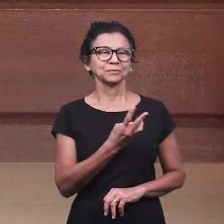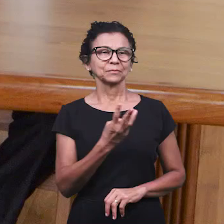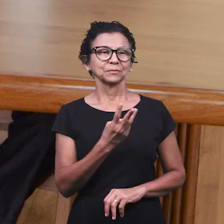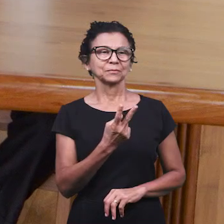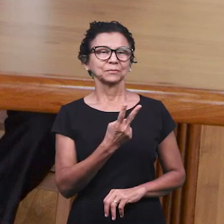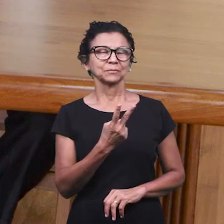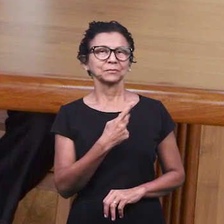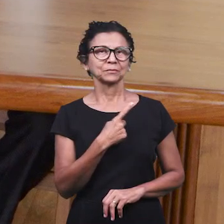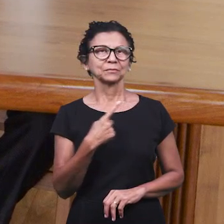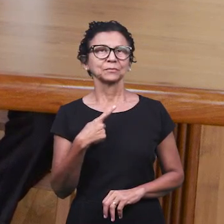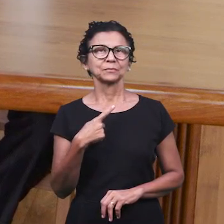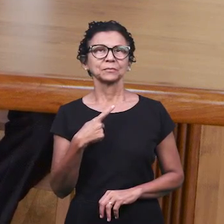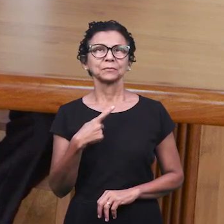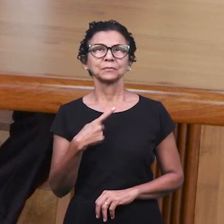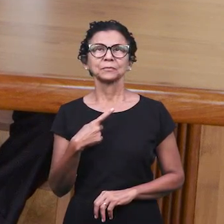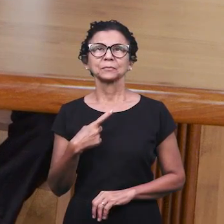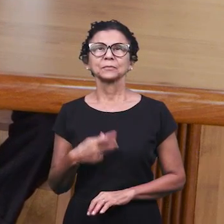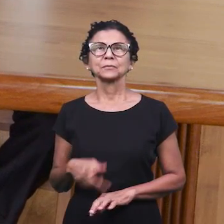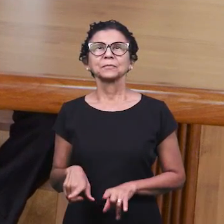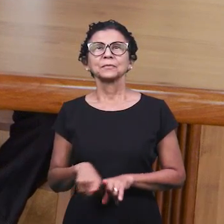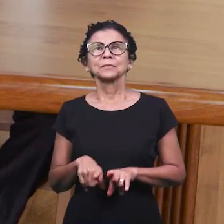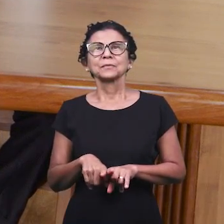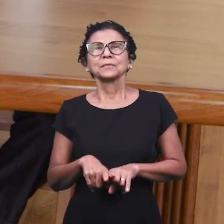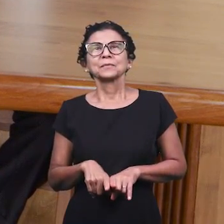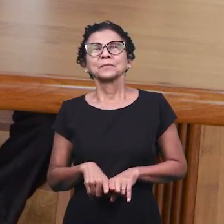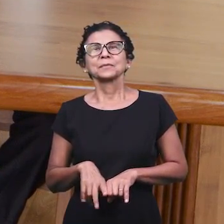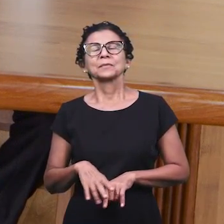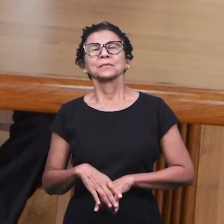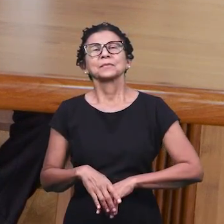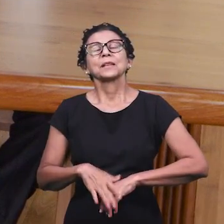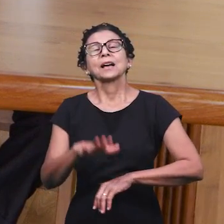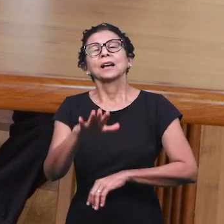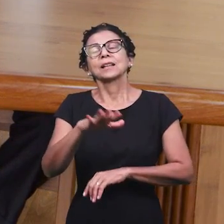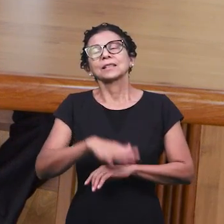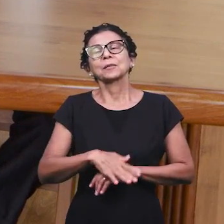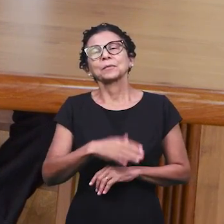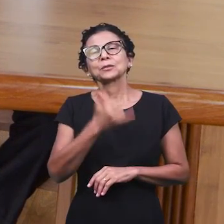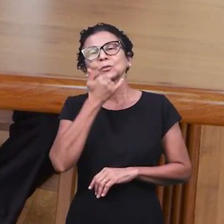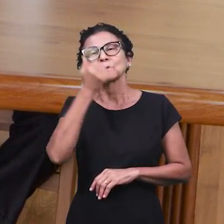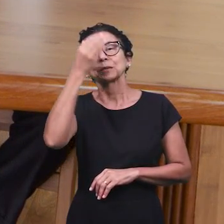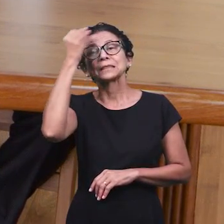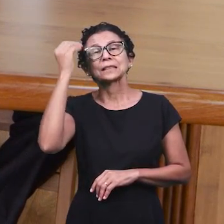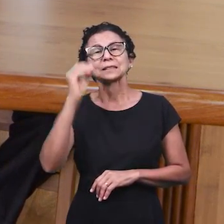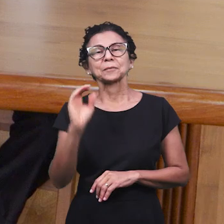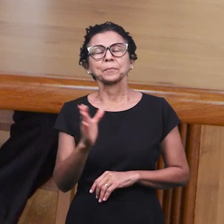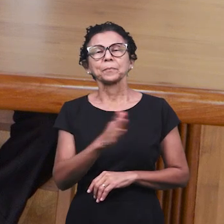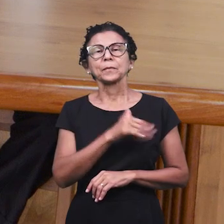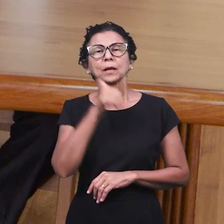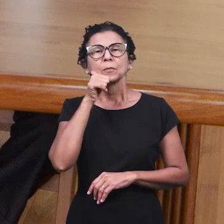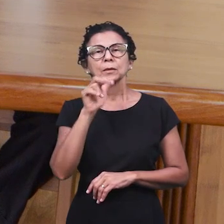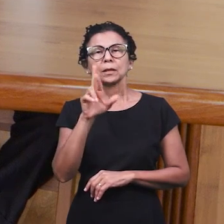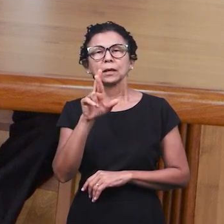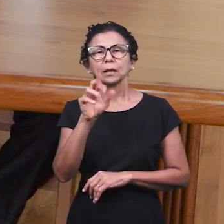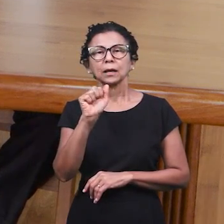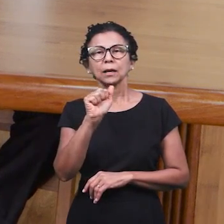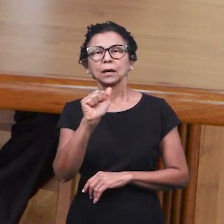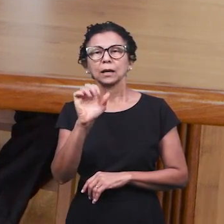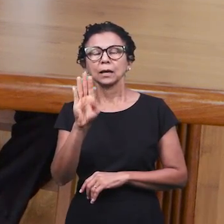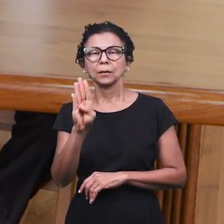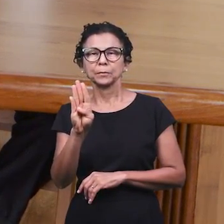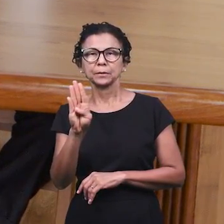firmes na presença do Senhor, conscientes do momento profético, né? E preparados, sobretudo, para esse dia, né? Que nós